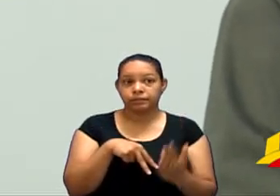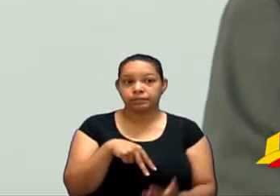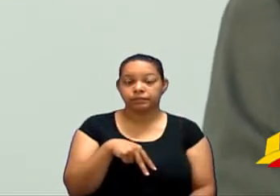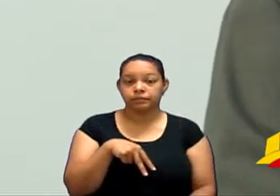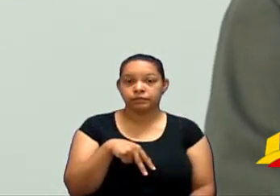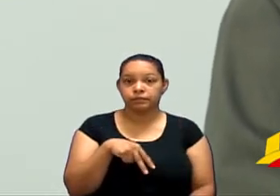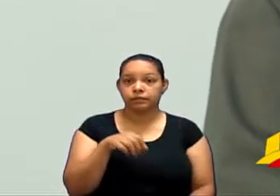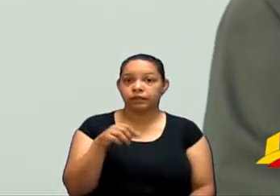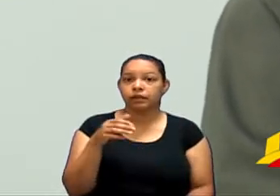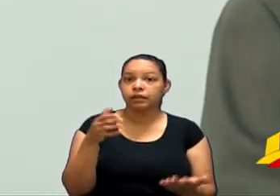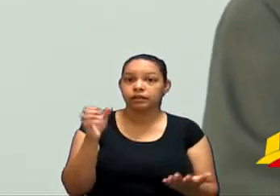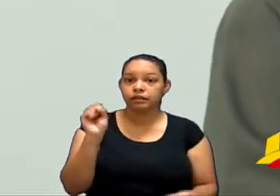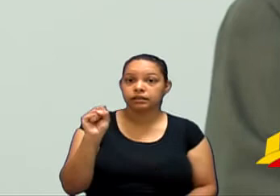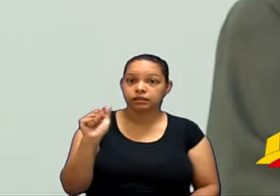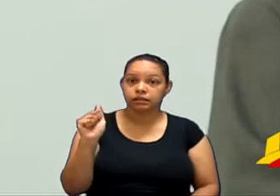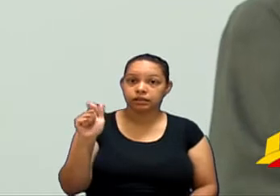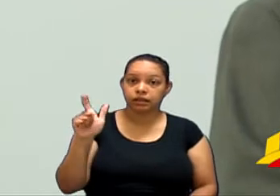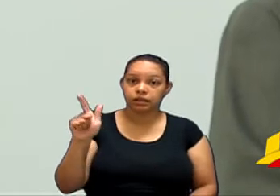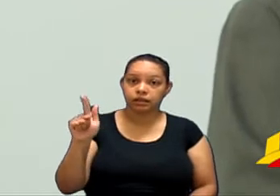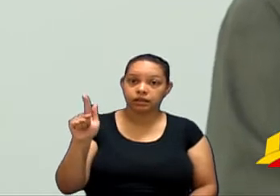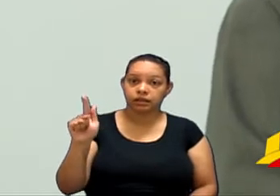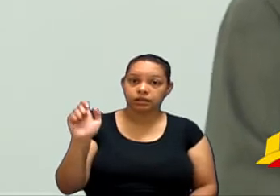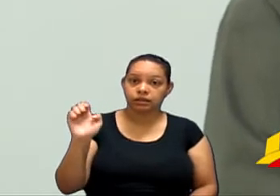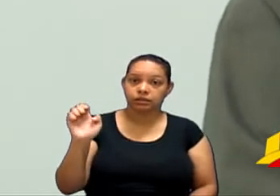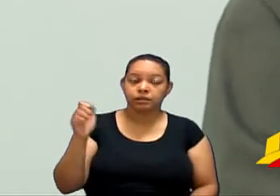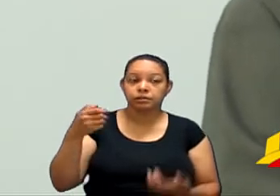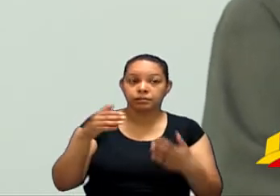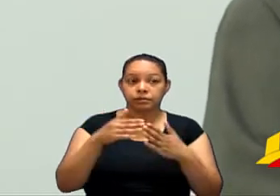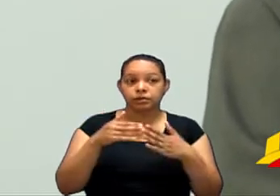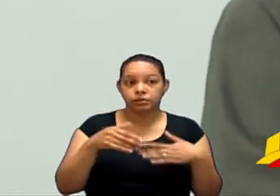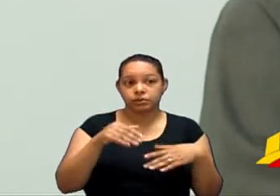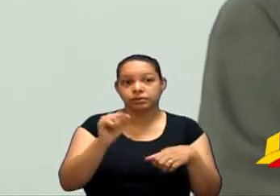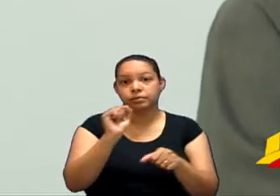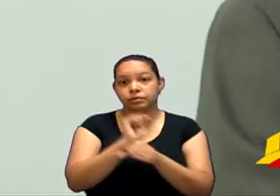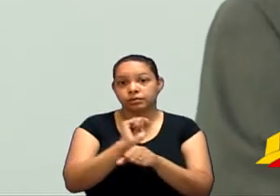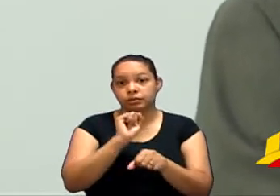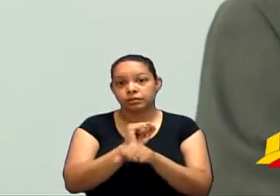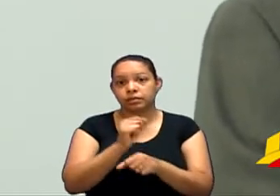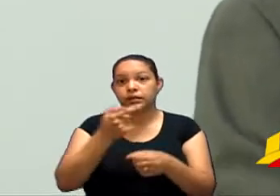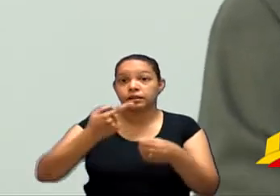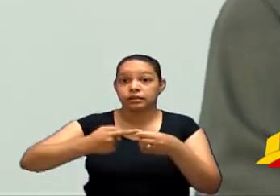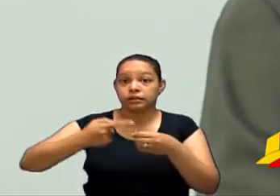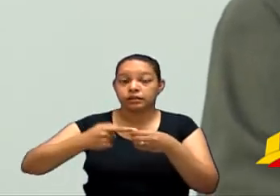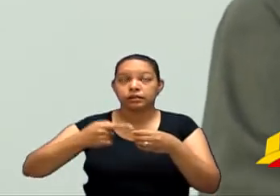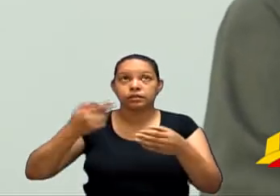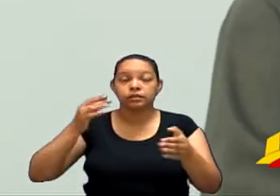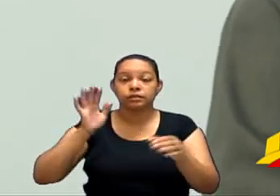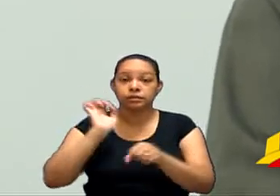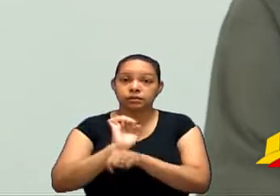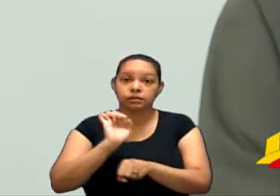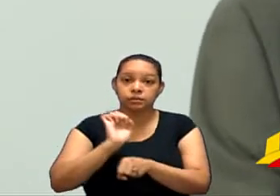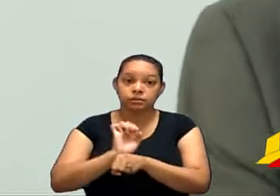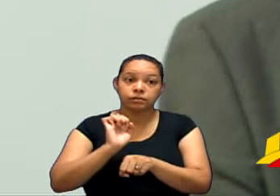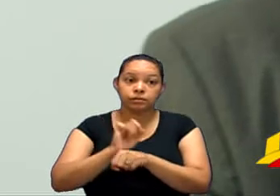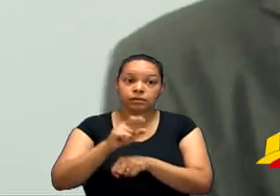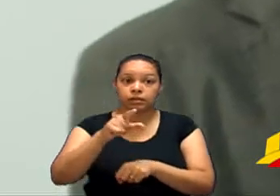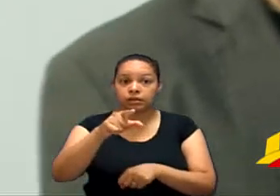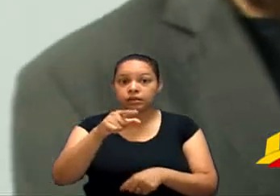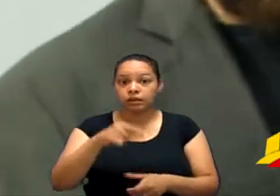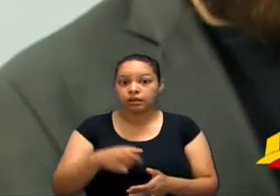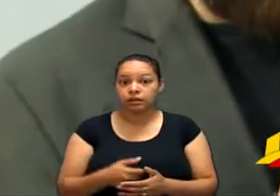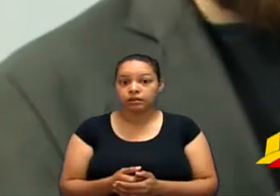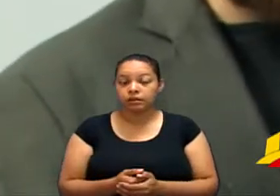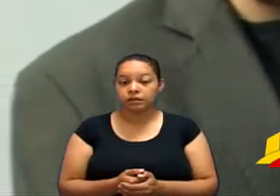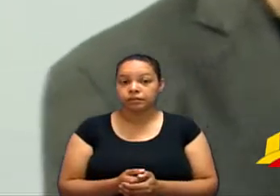a SAJ requereu a suspensão do processo judicial atualmente o município Aguarda a intimação para dar andamento no referido processo